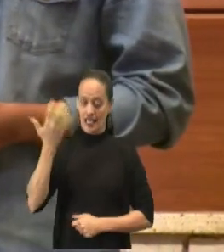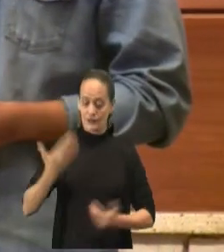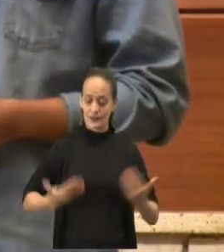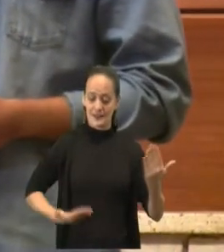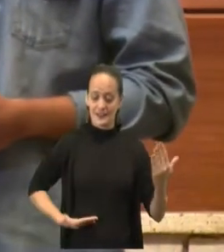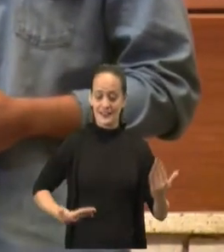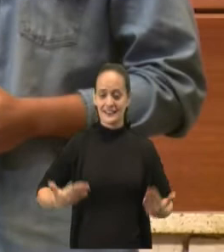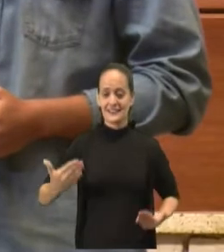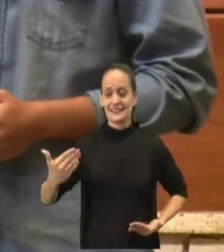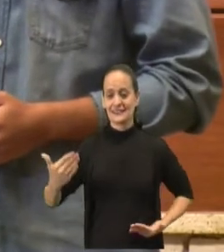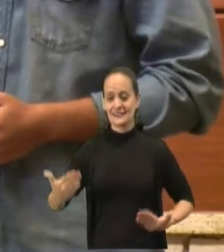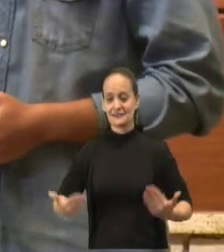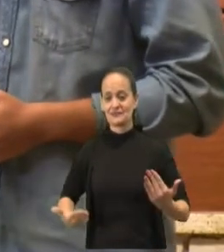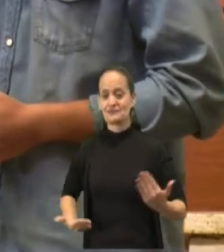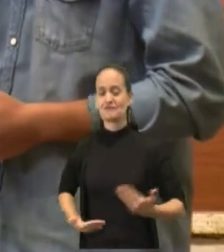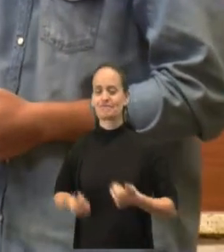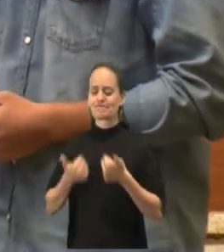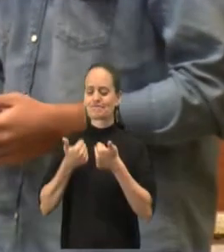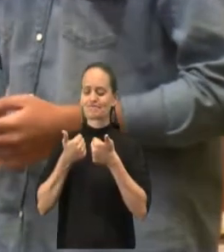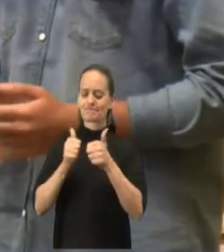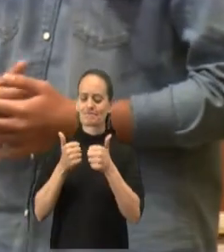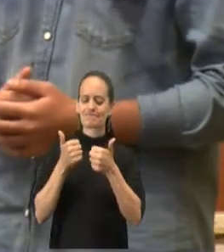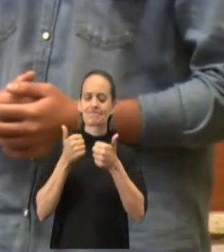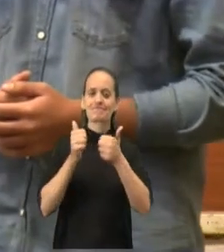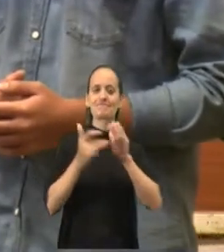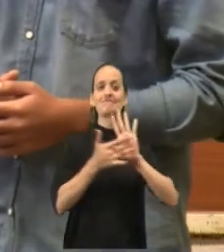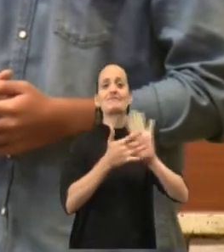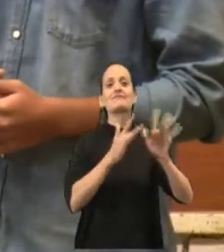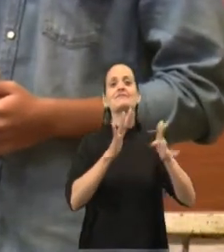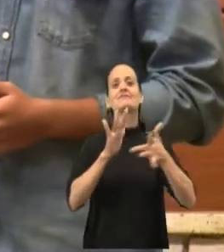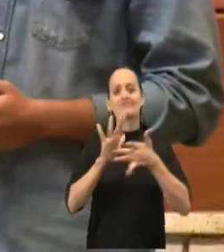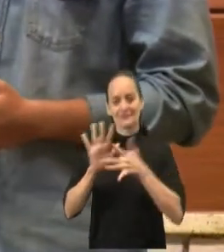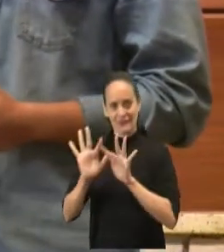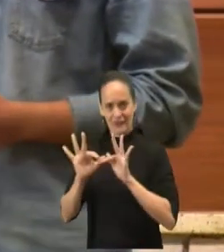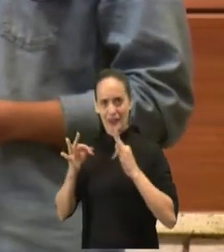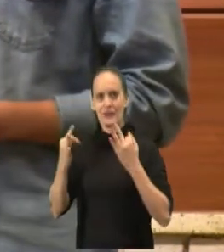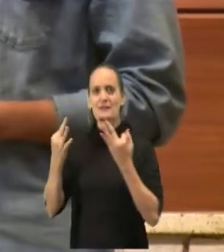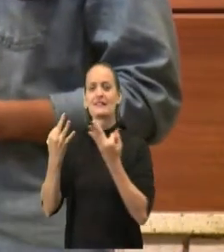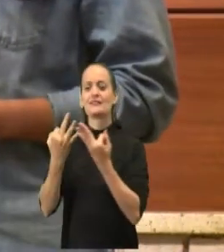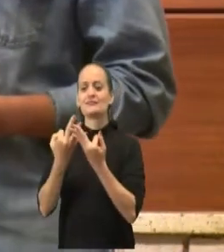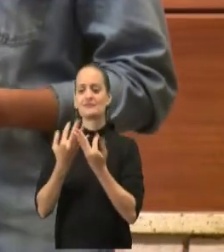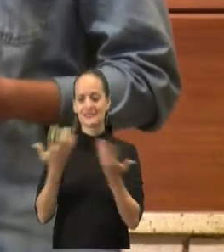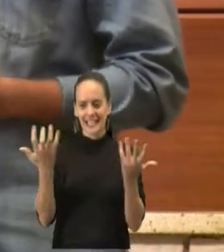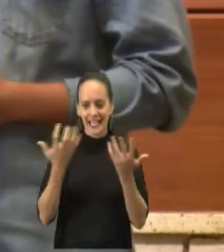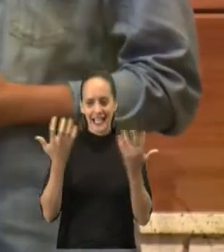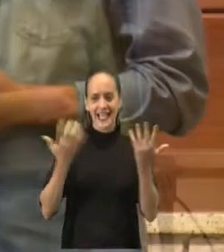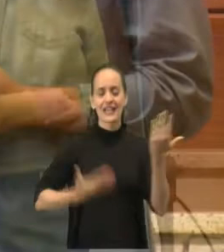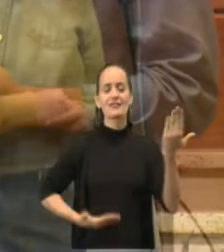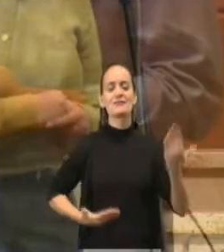Queremos segui-lo, em família nós queremos